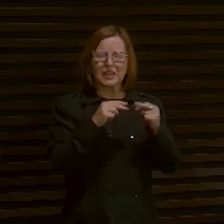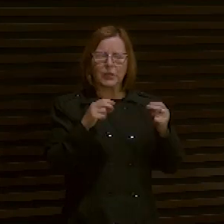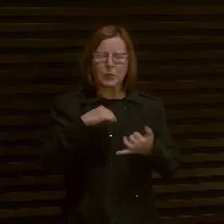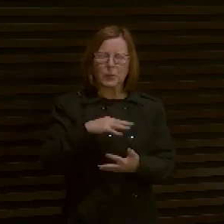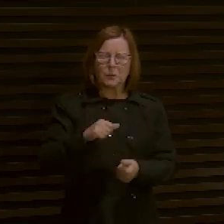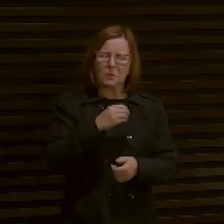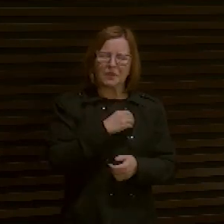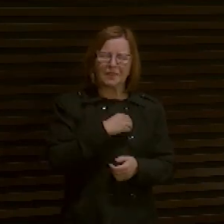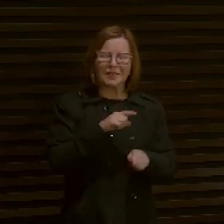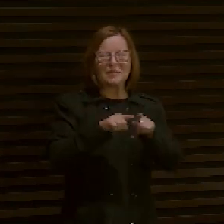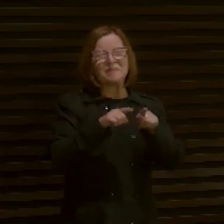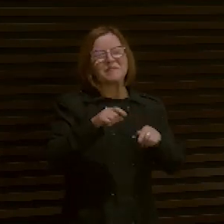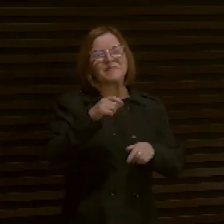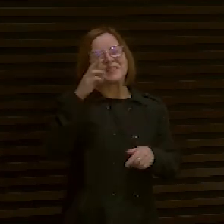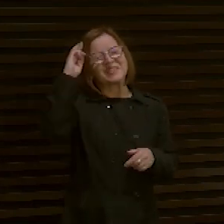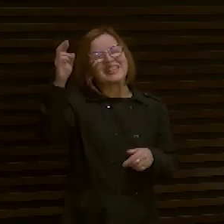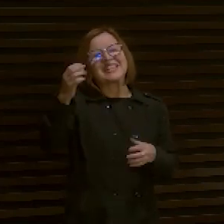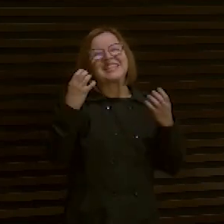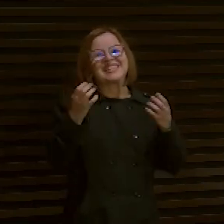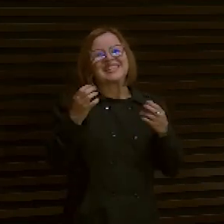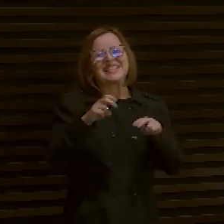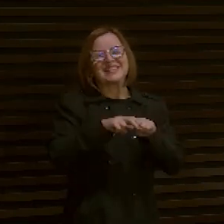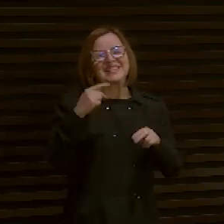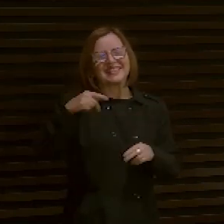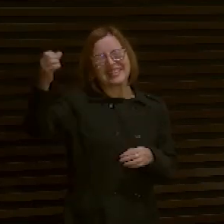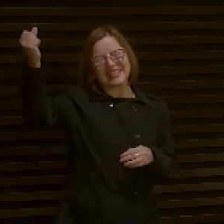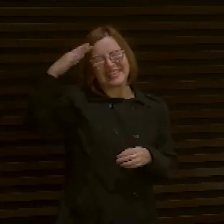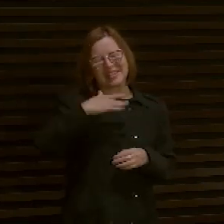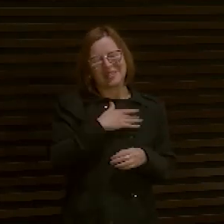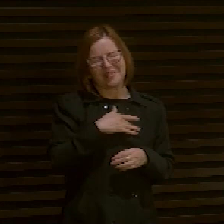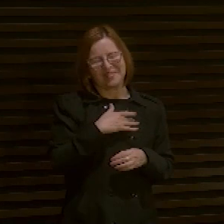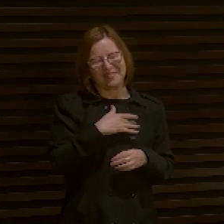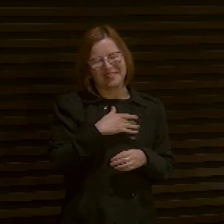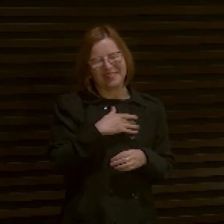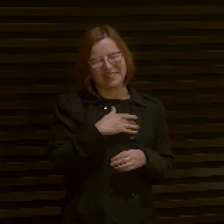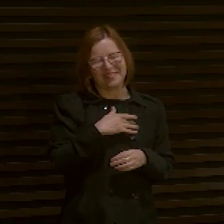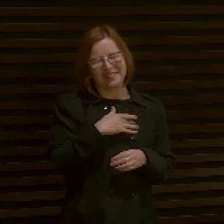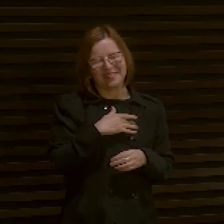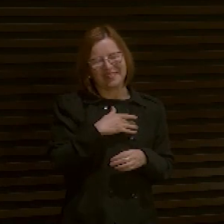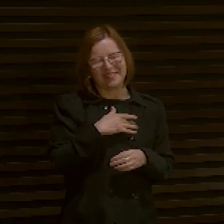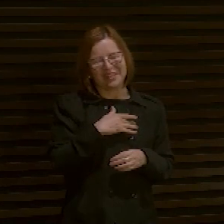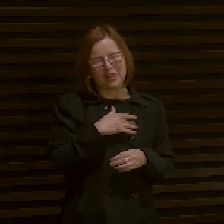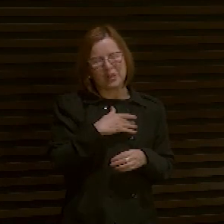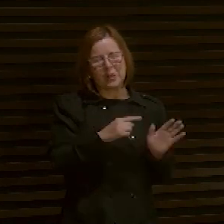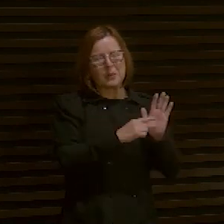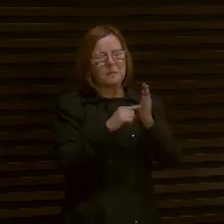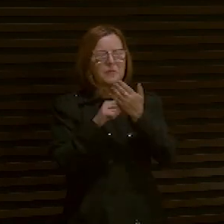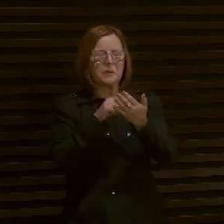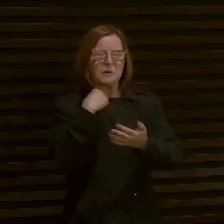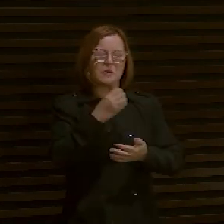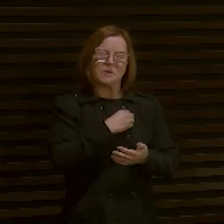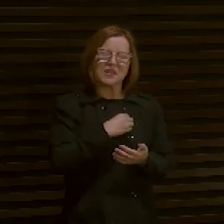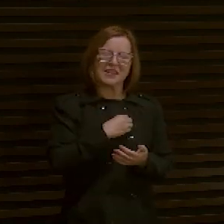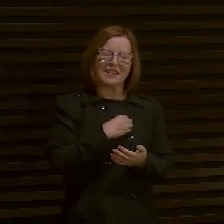mas aprouve ao Senhor, pela Tua graça e misericórdia, nos convencer do nosso pecado e